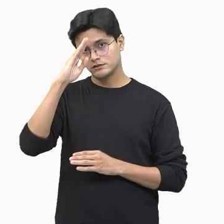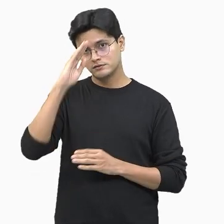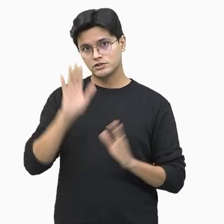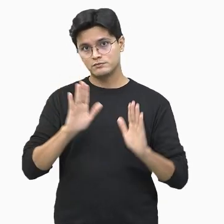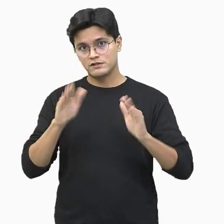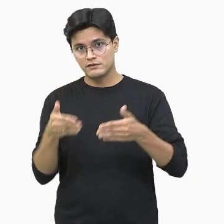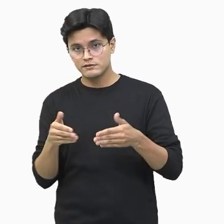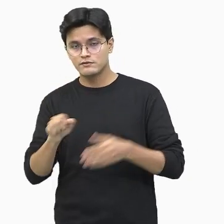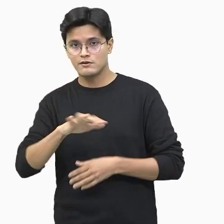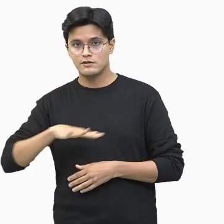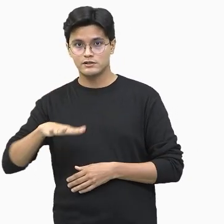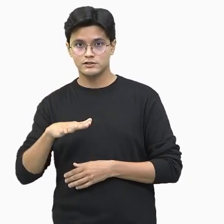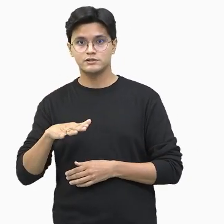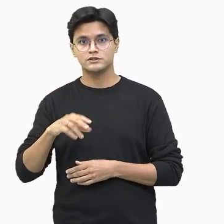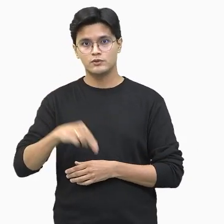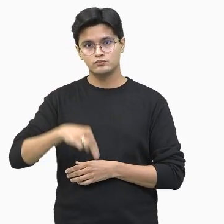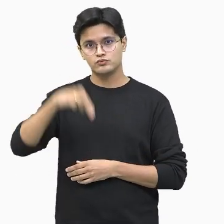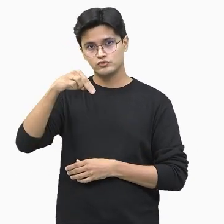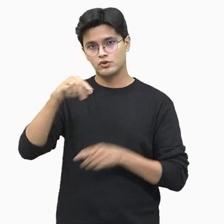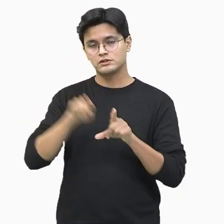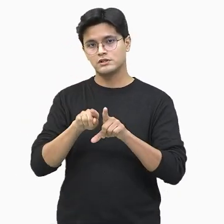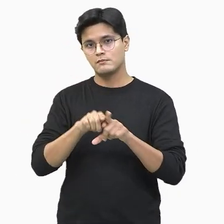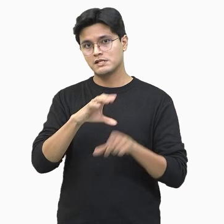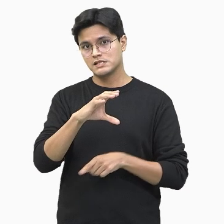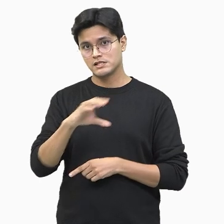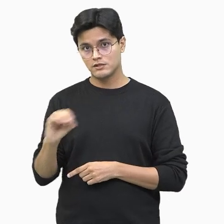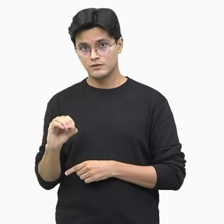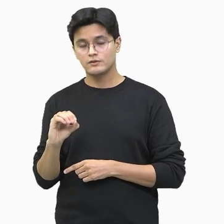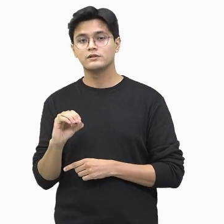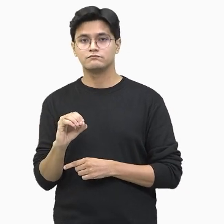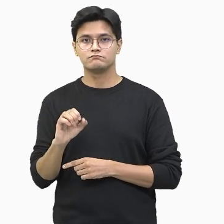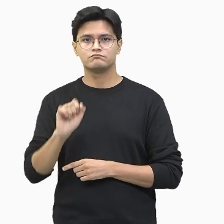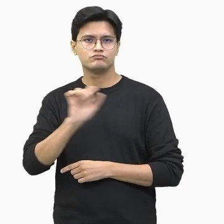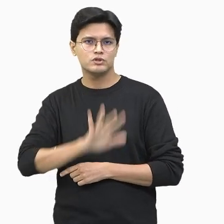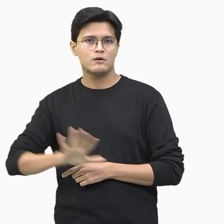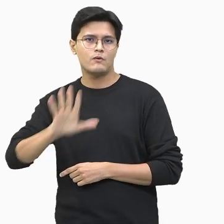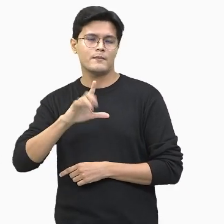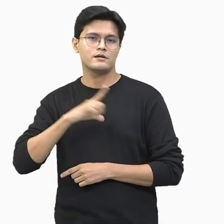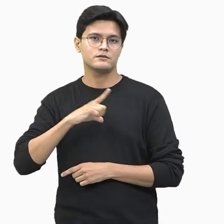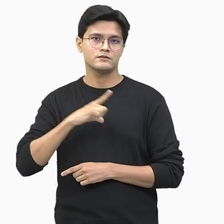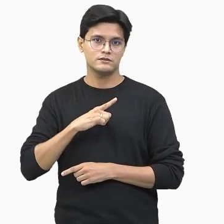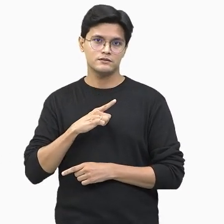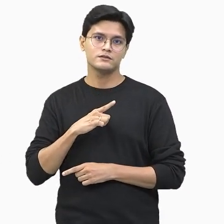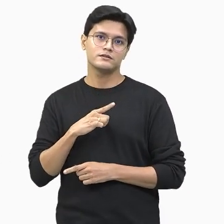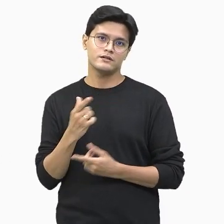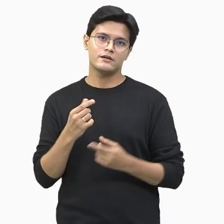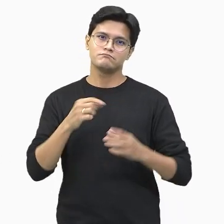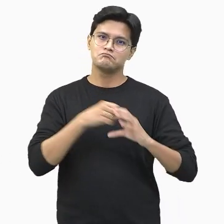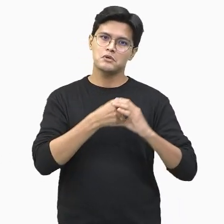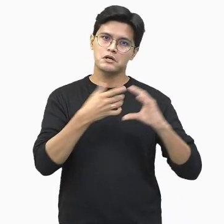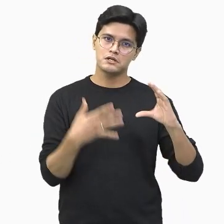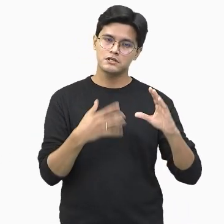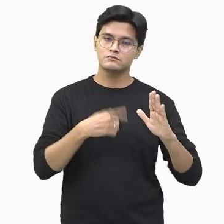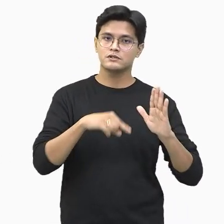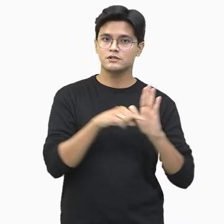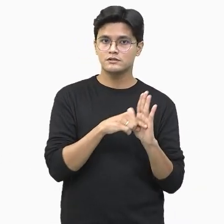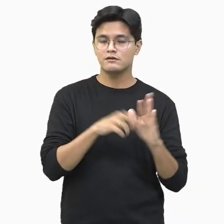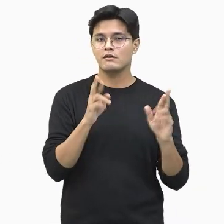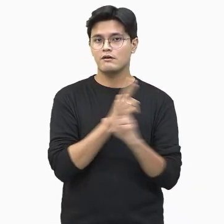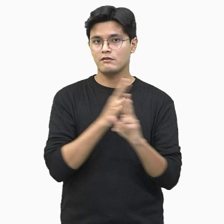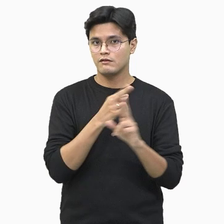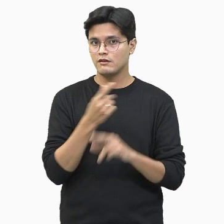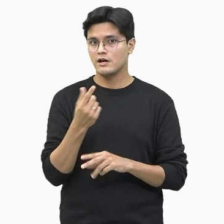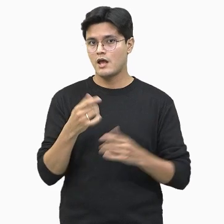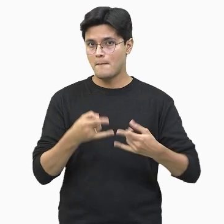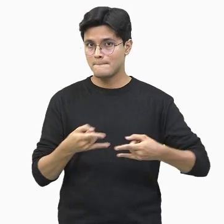norte a região centro-oeste e geralmente a gente vai ter aí um ponto negativo com relação ao custo das passagens